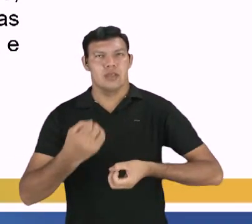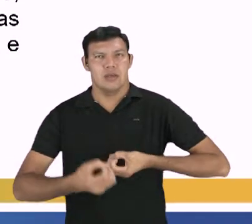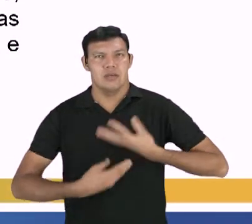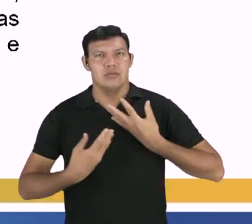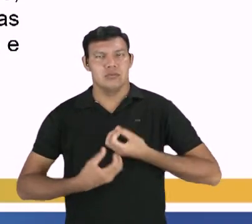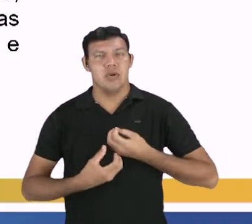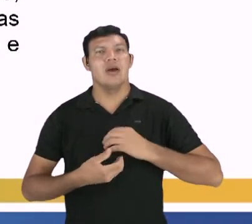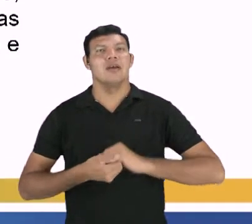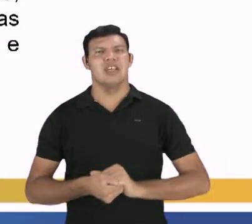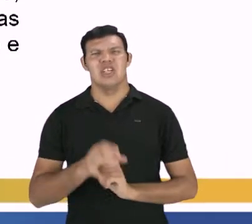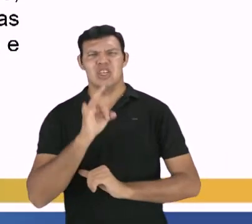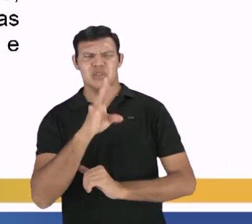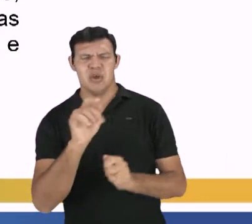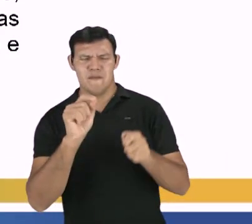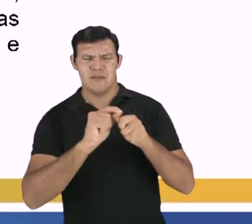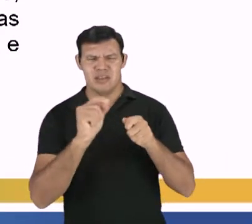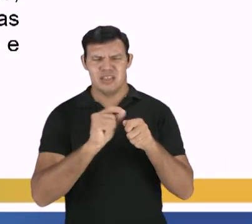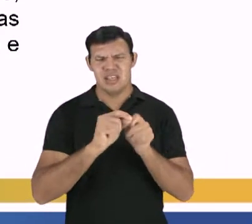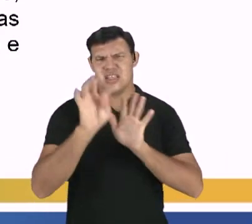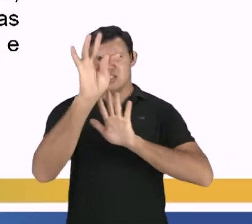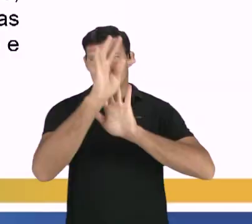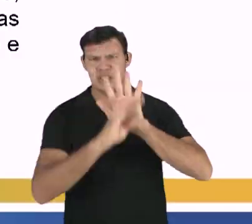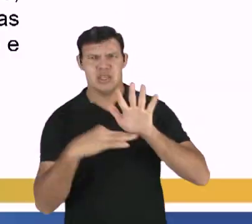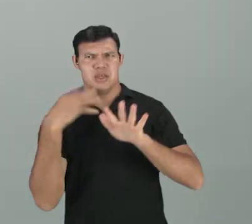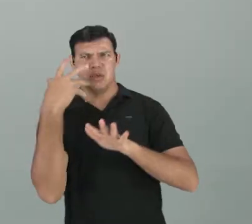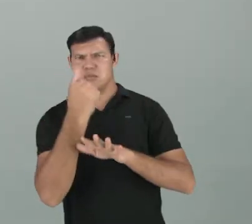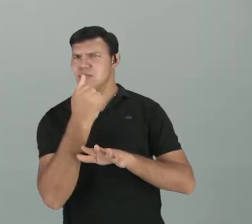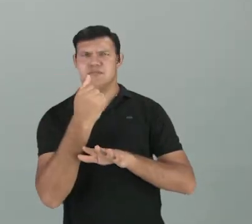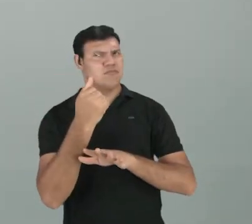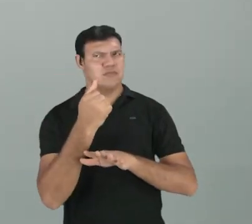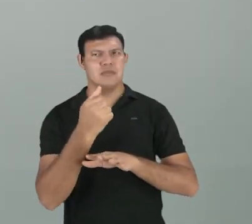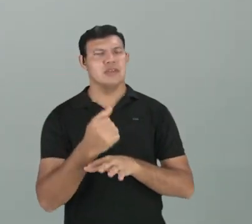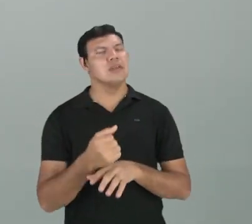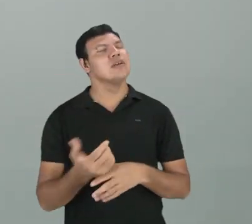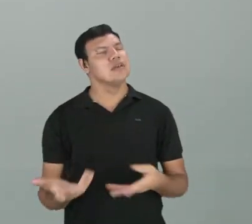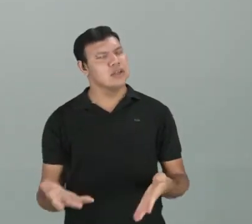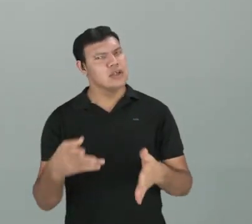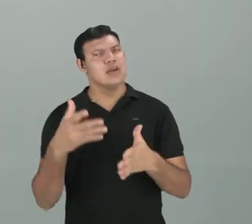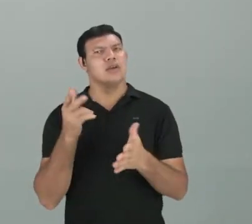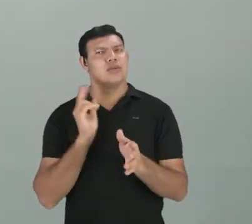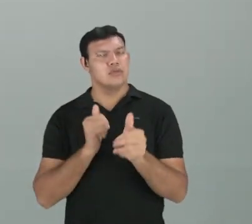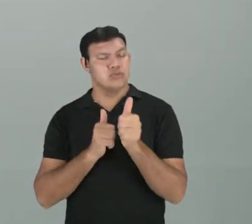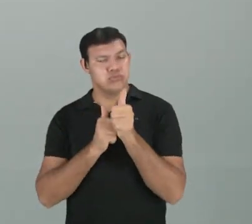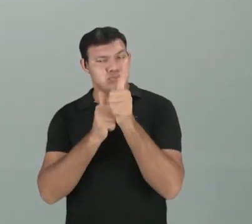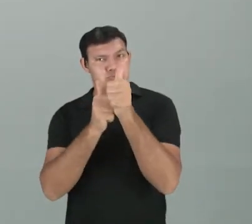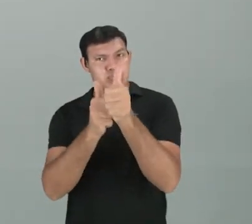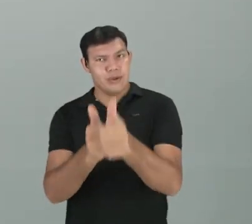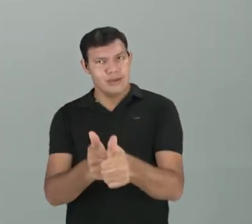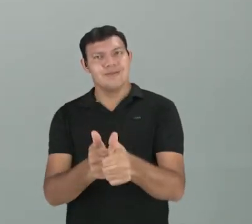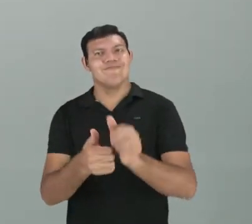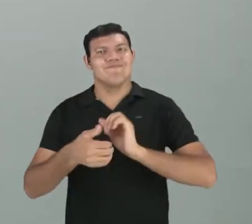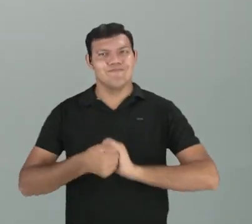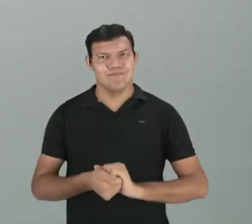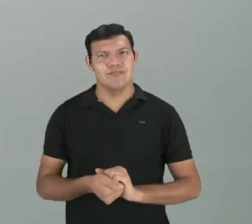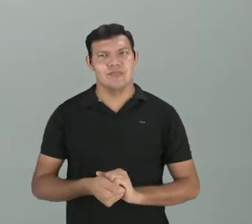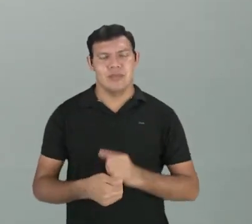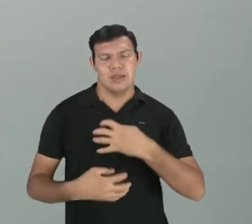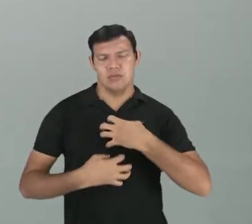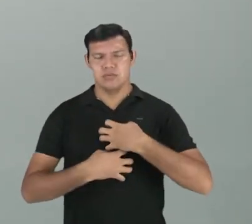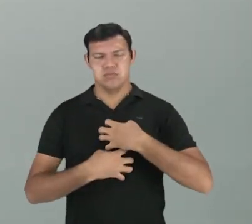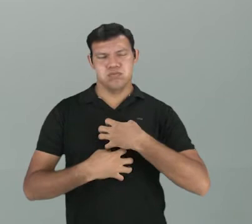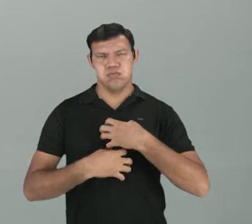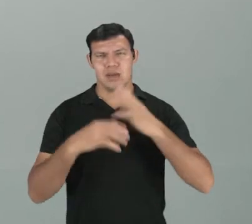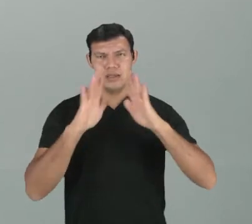construir uma bela obra de arte, eles tinham que seguir realmente o jeito